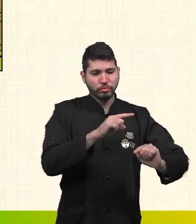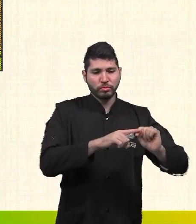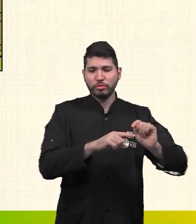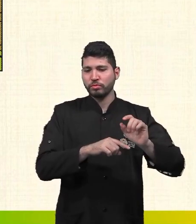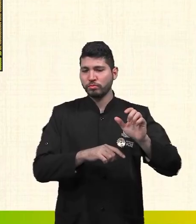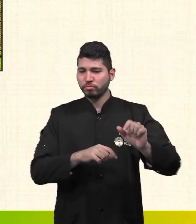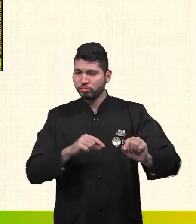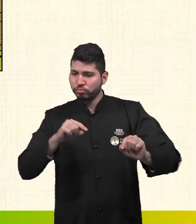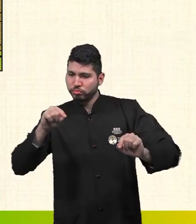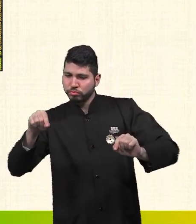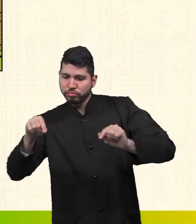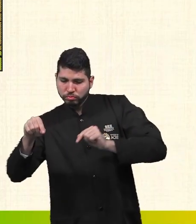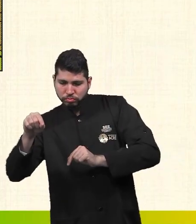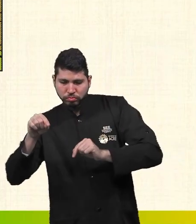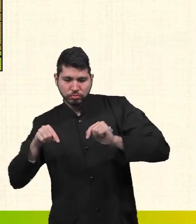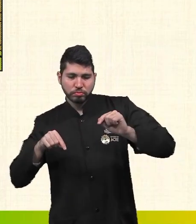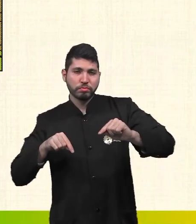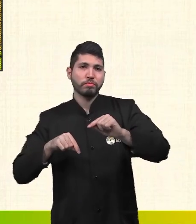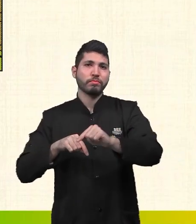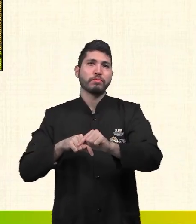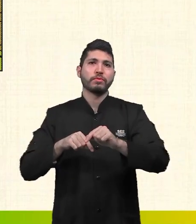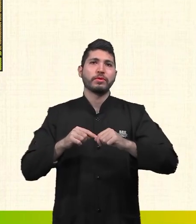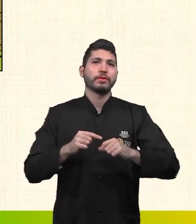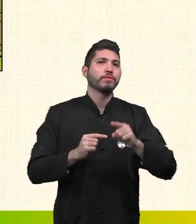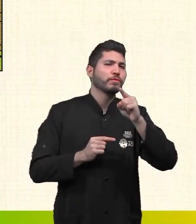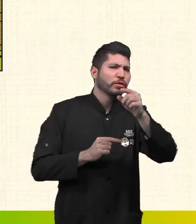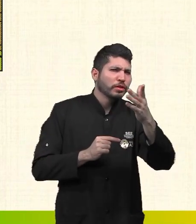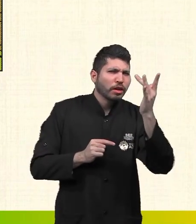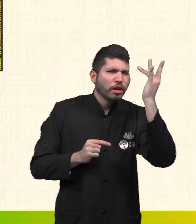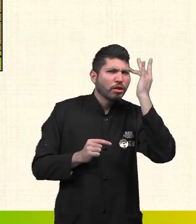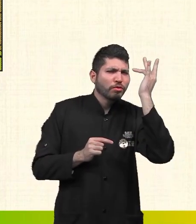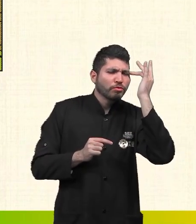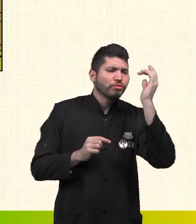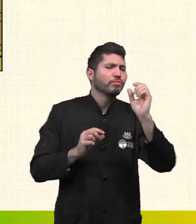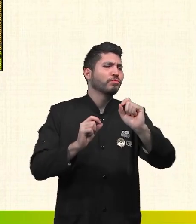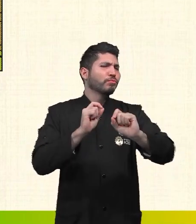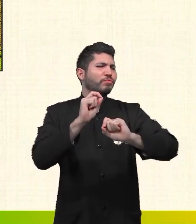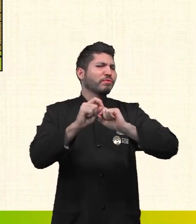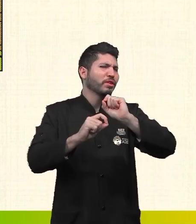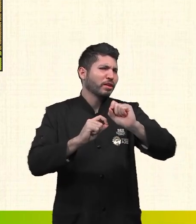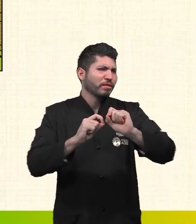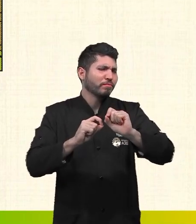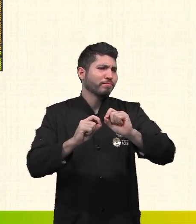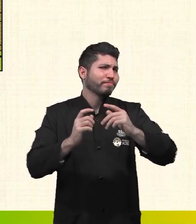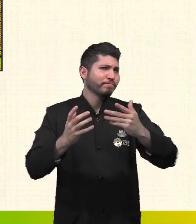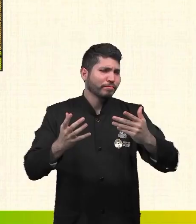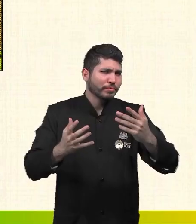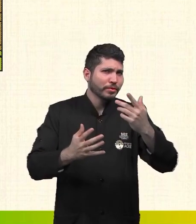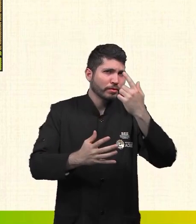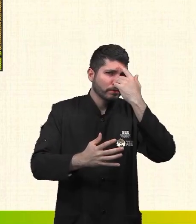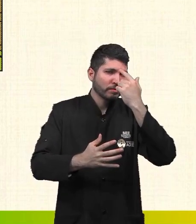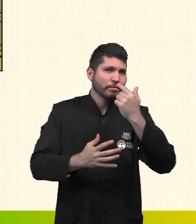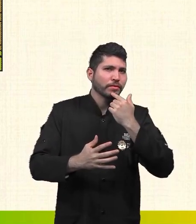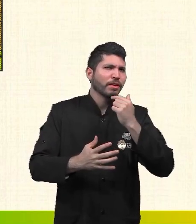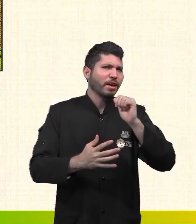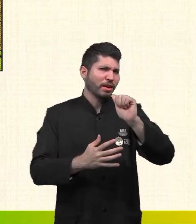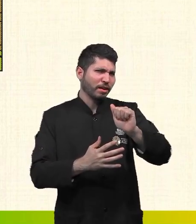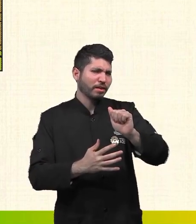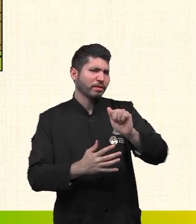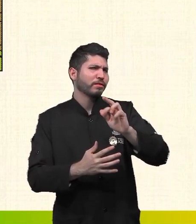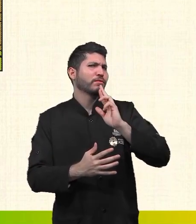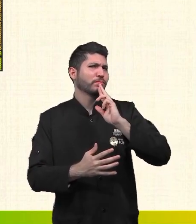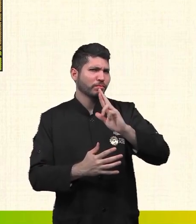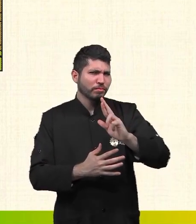o que você poderia inferir em relação a essa pergunta? Seria a letra A a nossa